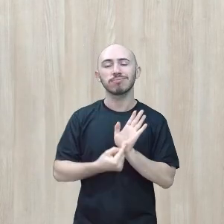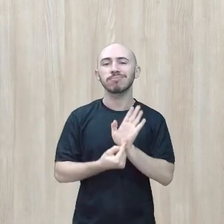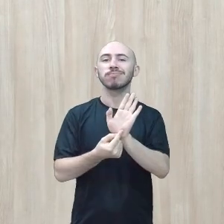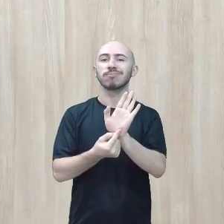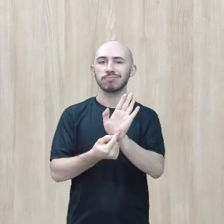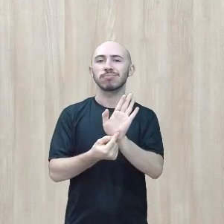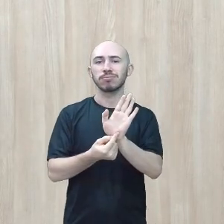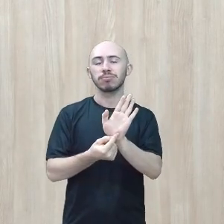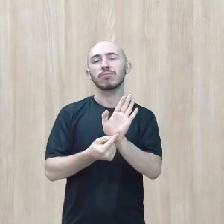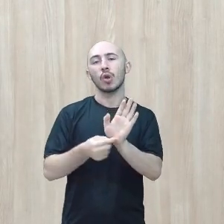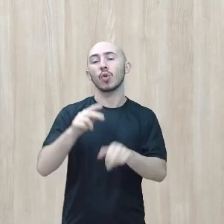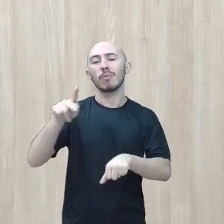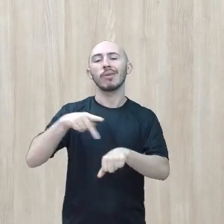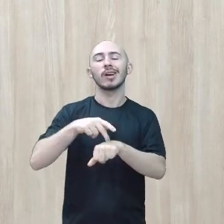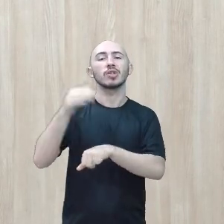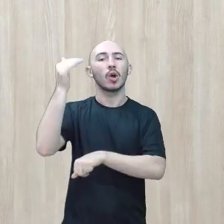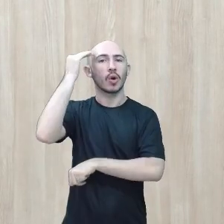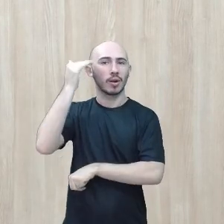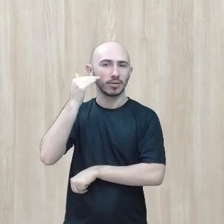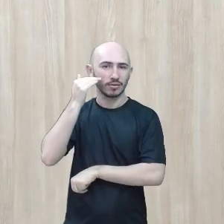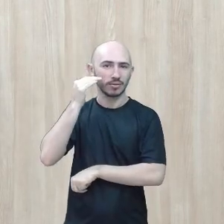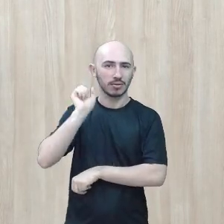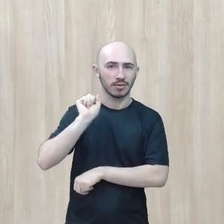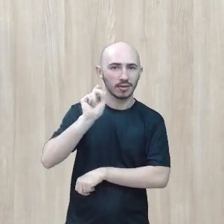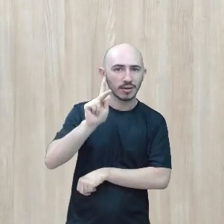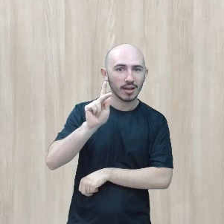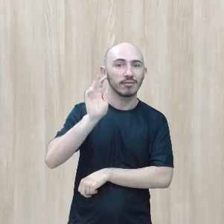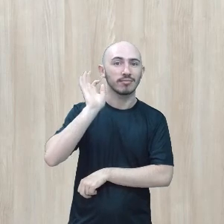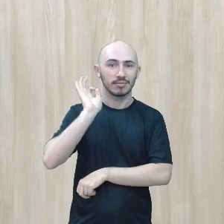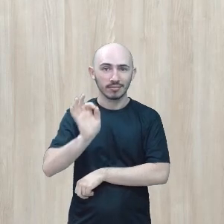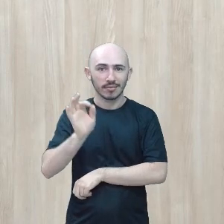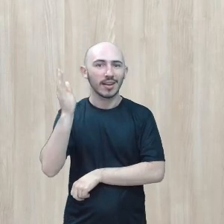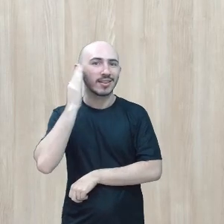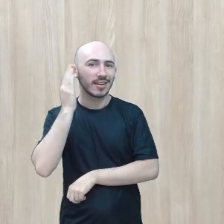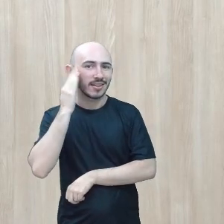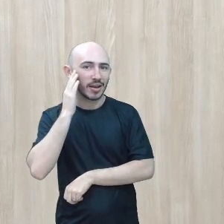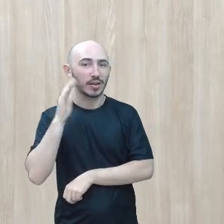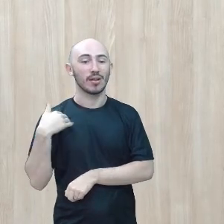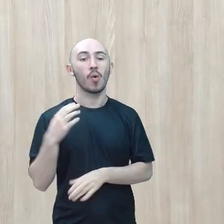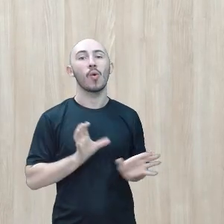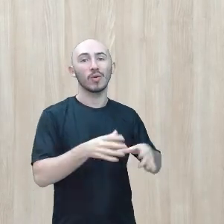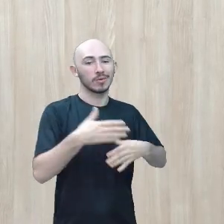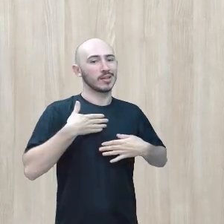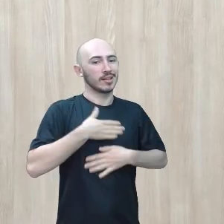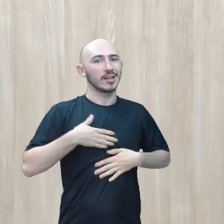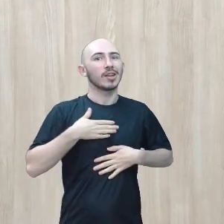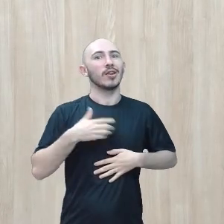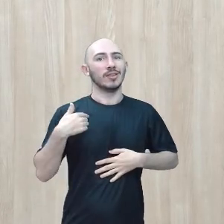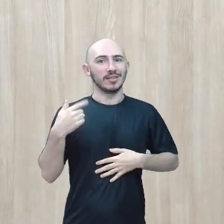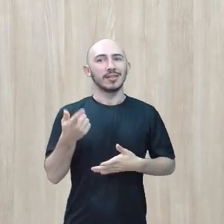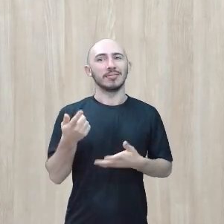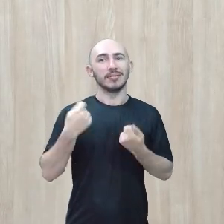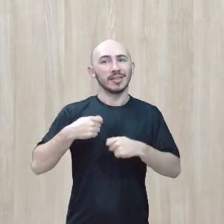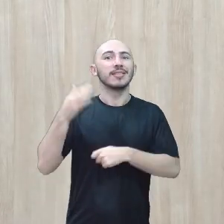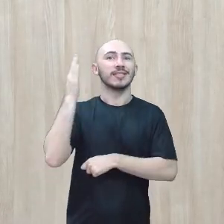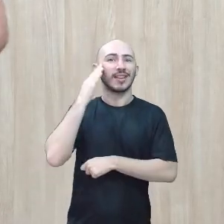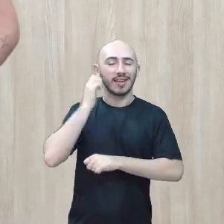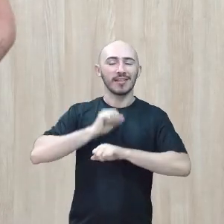Sul. Tranquilo? Não vai errar não, viu? Que os fãs de K-pop, eles pegam lá com isso.